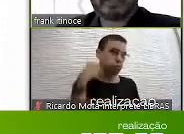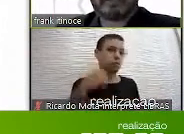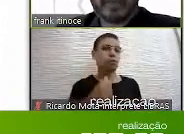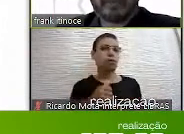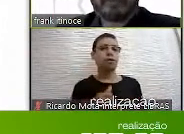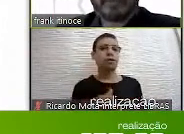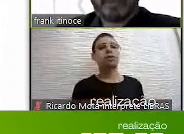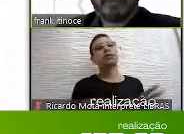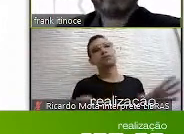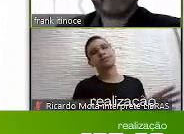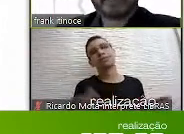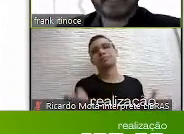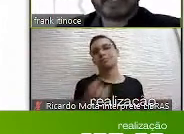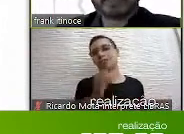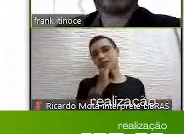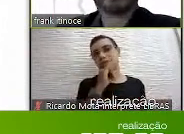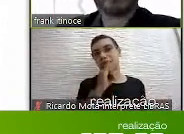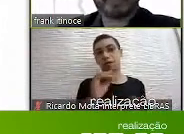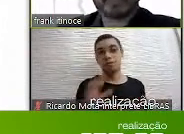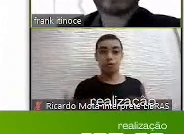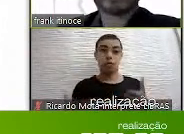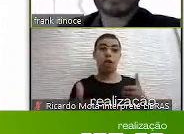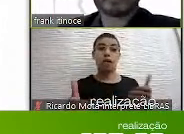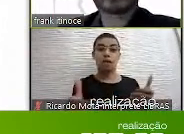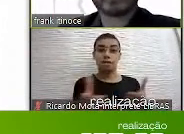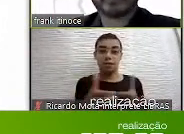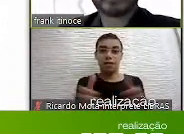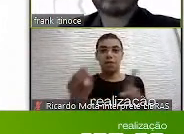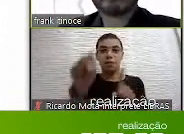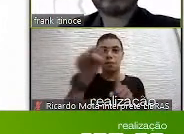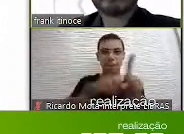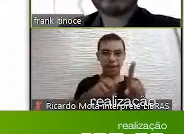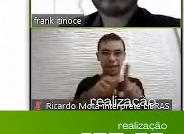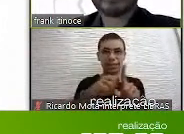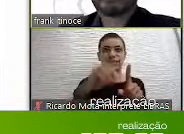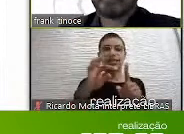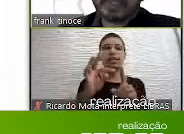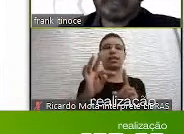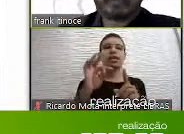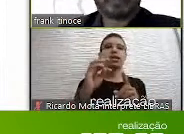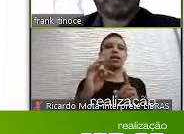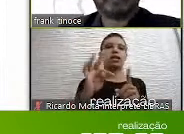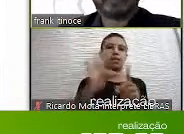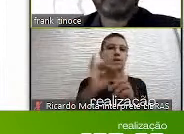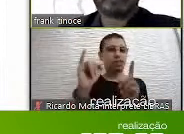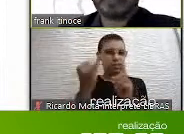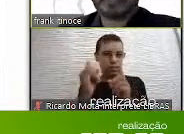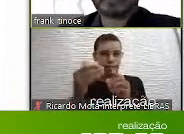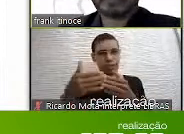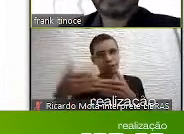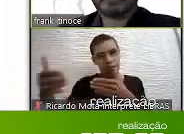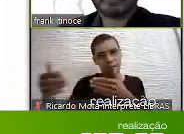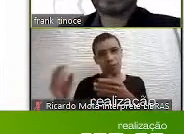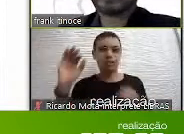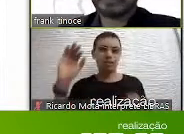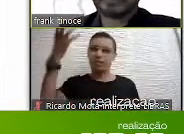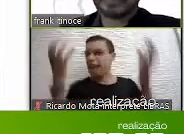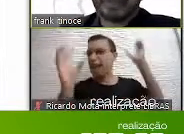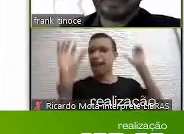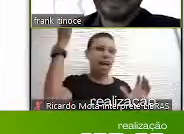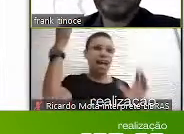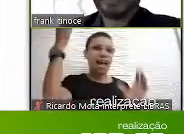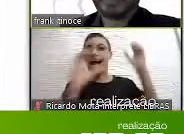de carnaval, um mês antes, o bombeiro está fiscalizando os clubes. Por quê? Porque vai ter aglomeração. Bom,